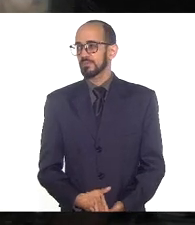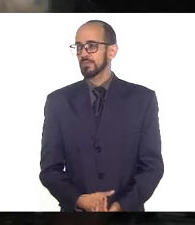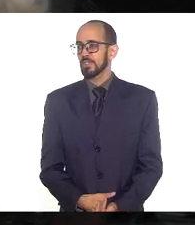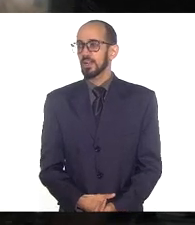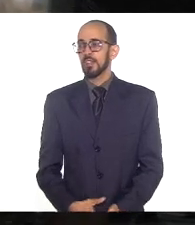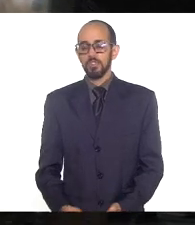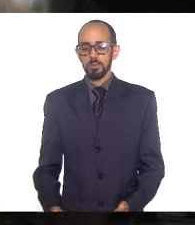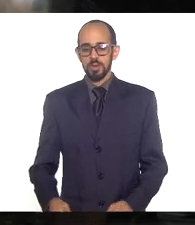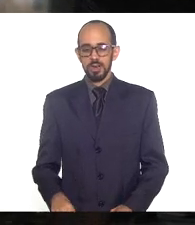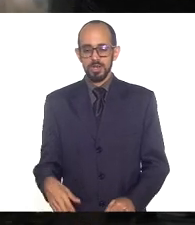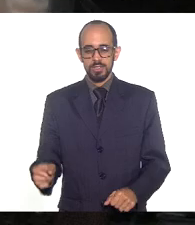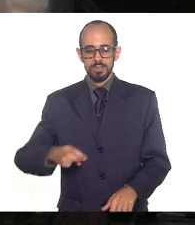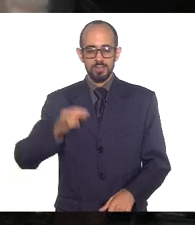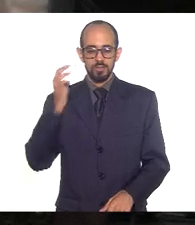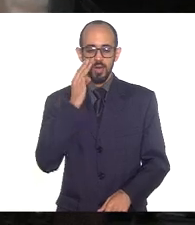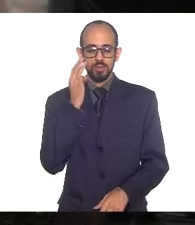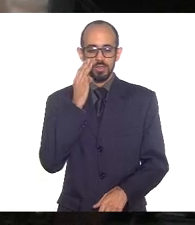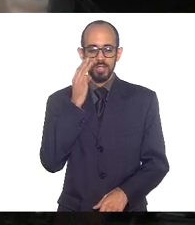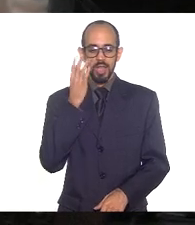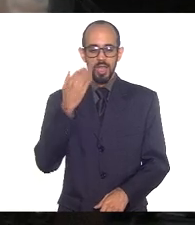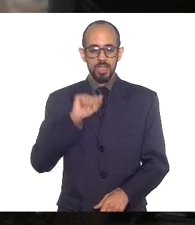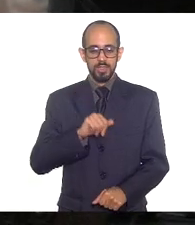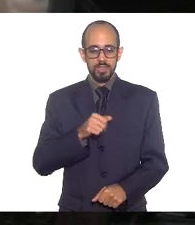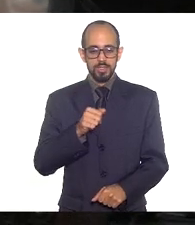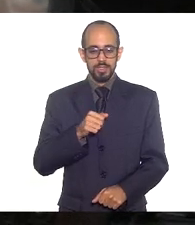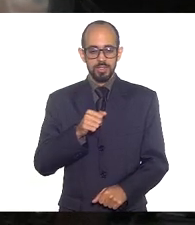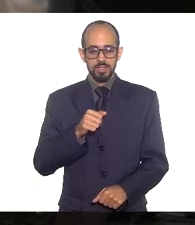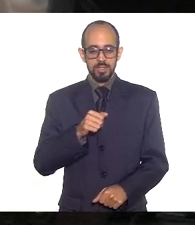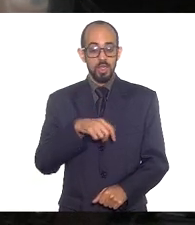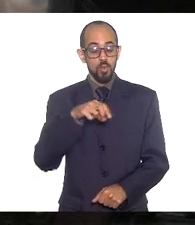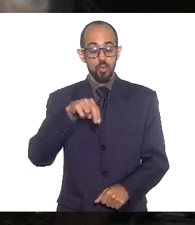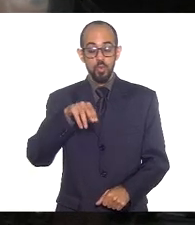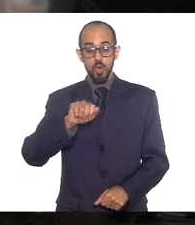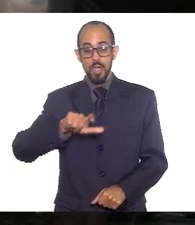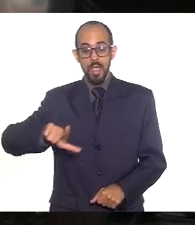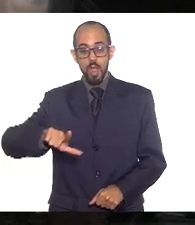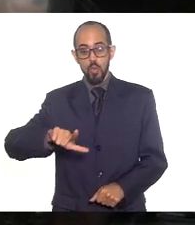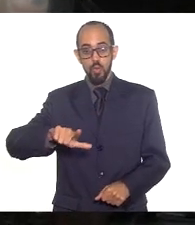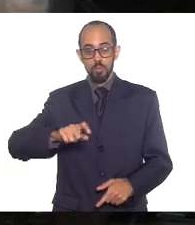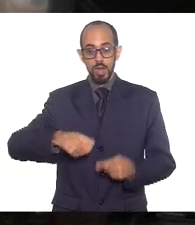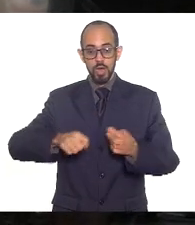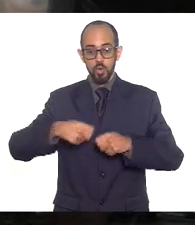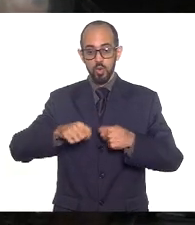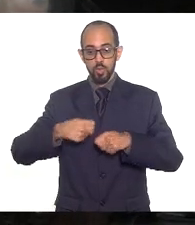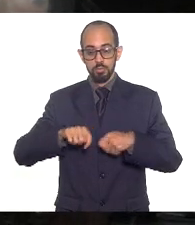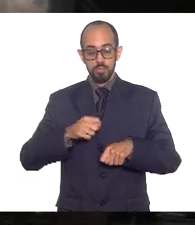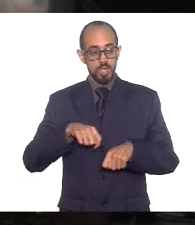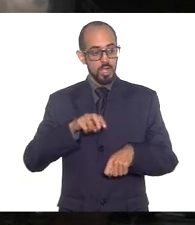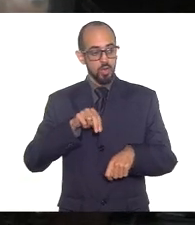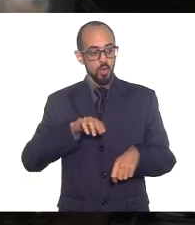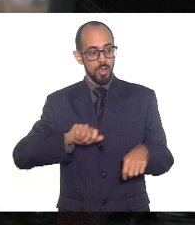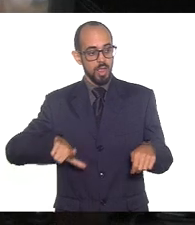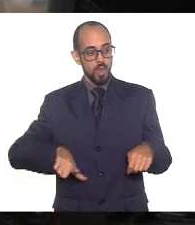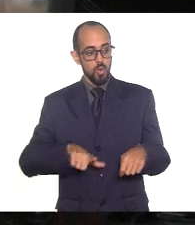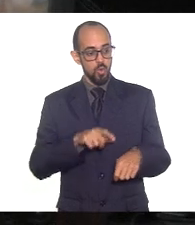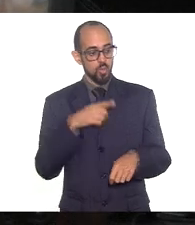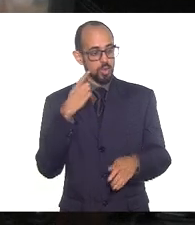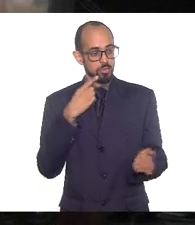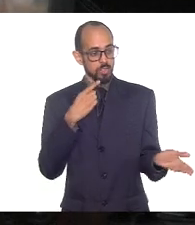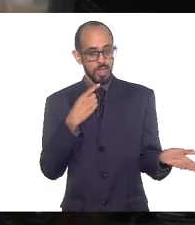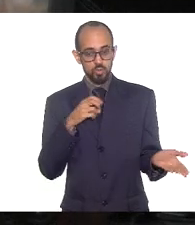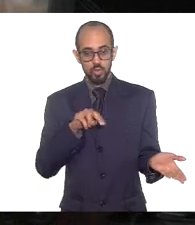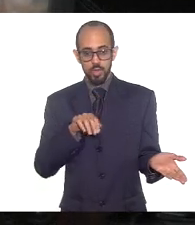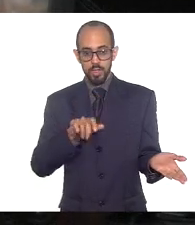Deputado waldeck Carneiro o perdão deve tá Noel de Carvalho tá do Noel de Carvalho